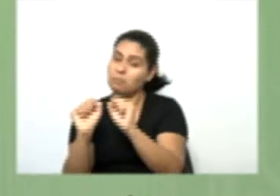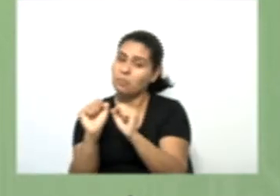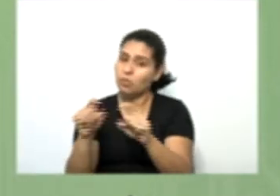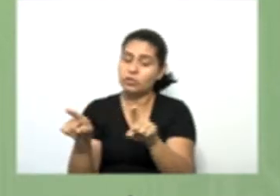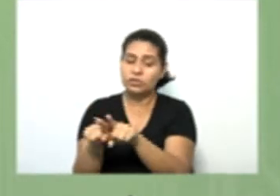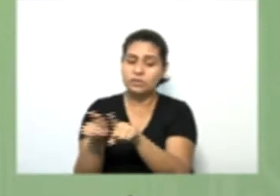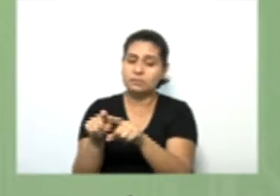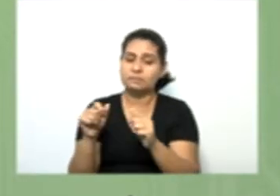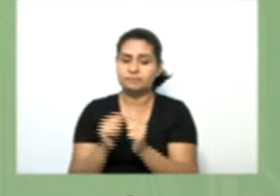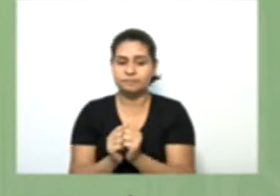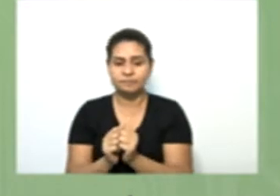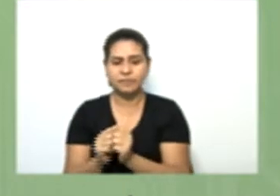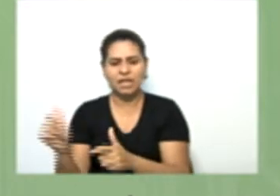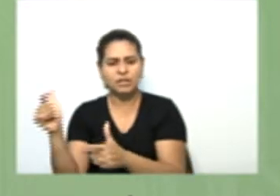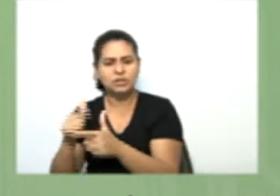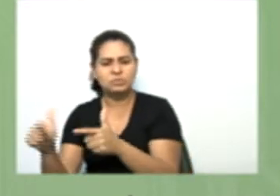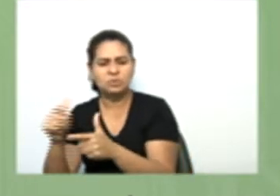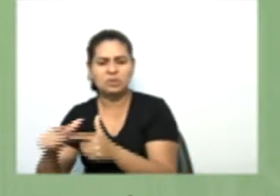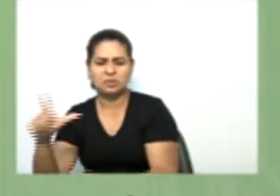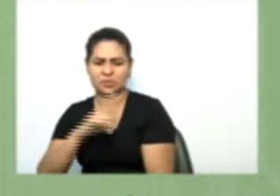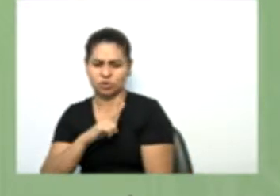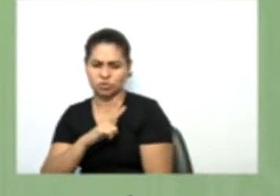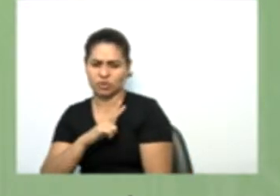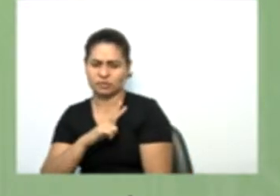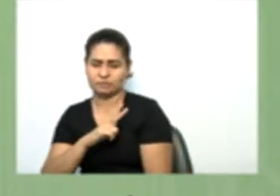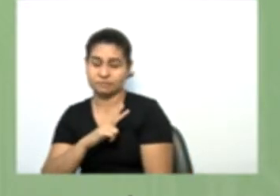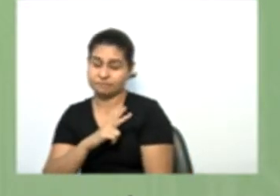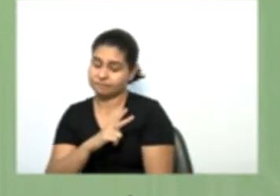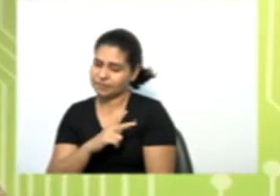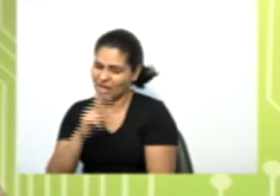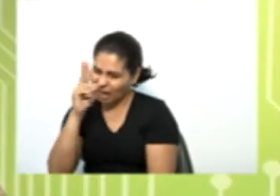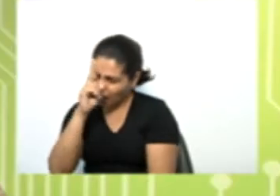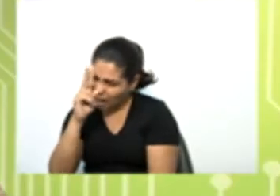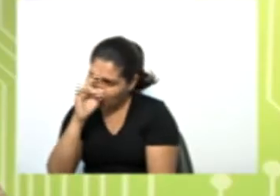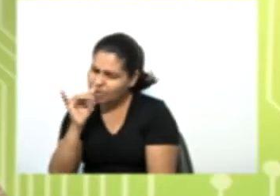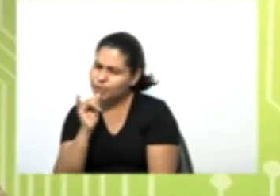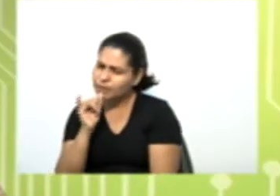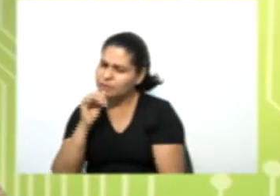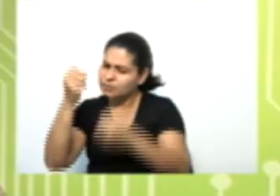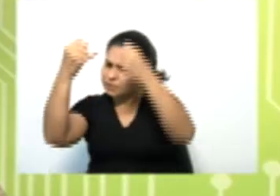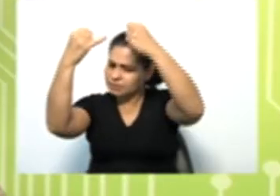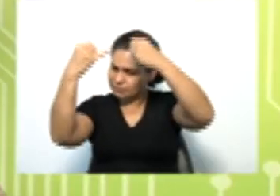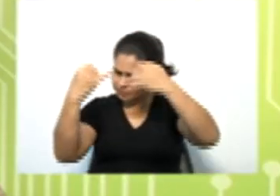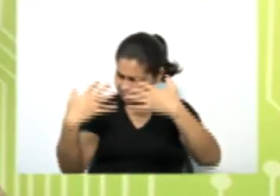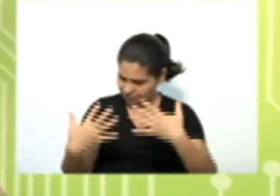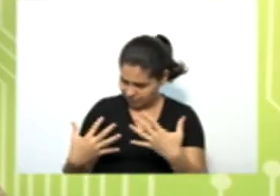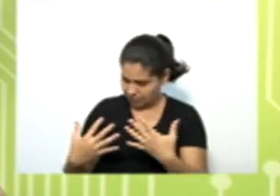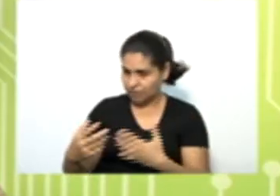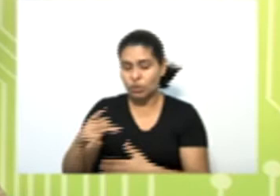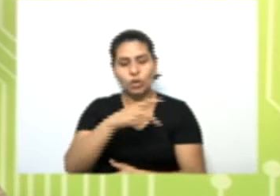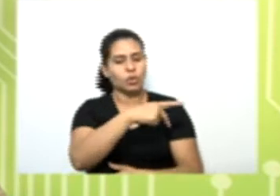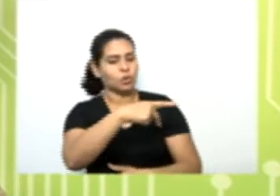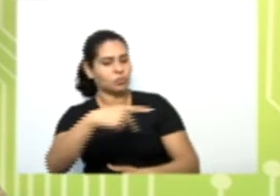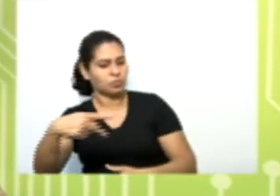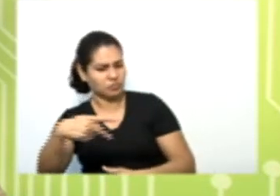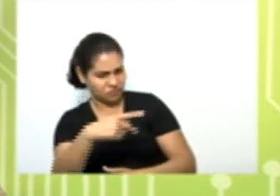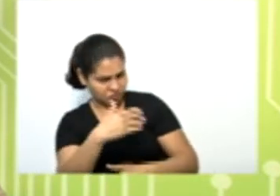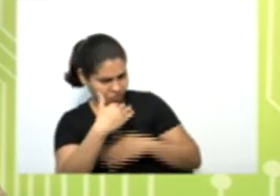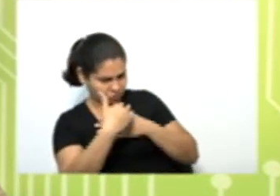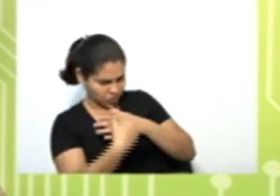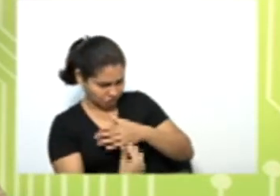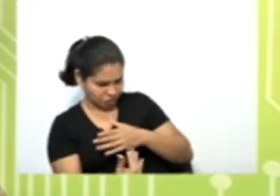consequências de problemas pessoais. Lembra do nosso exemplo, tá? Não é? Quando o professor Gilberto, não